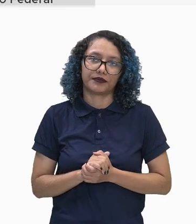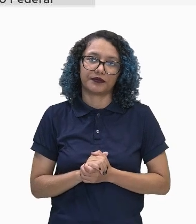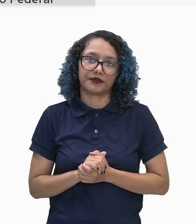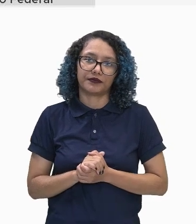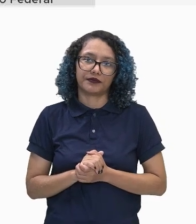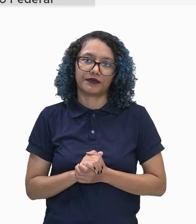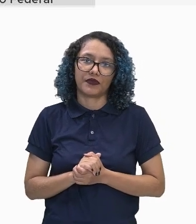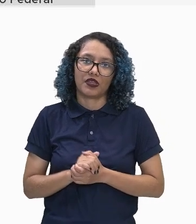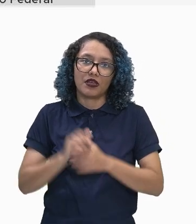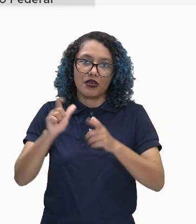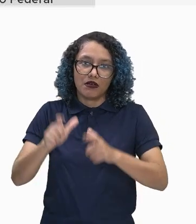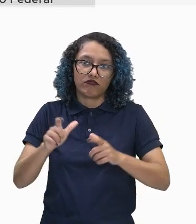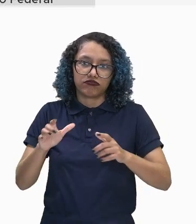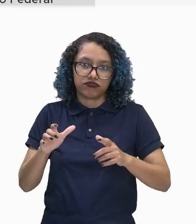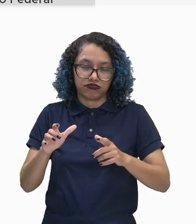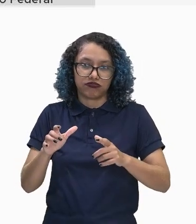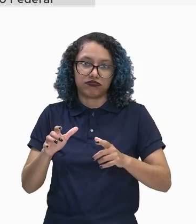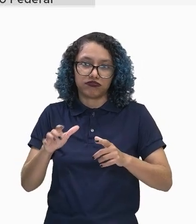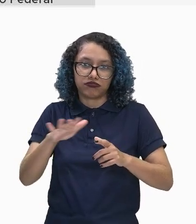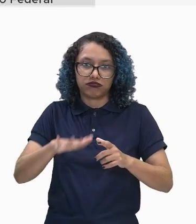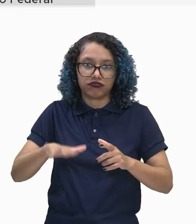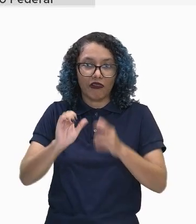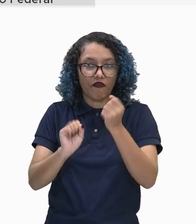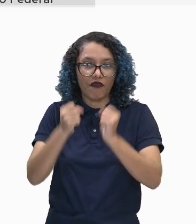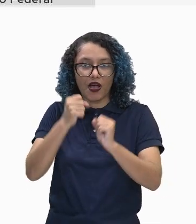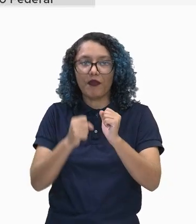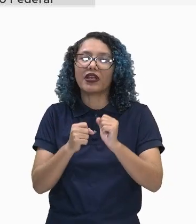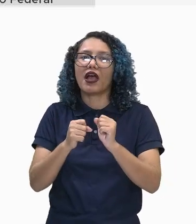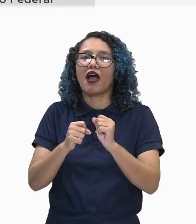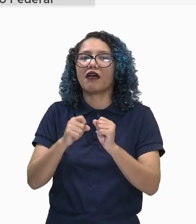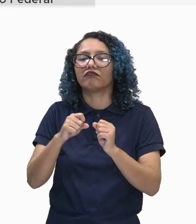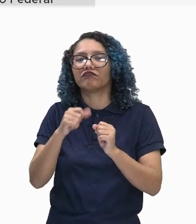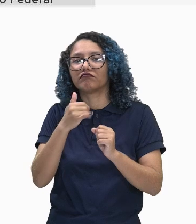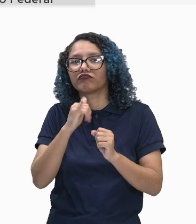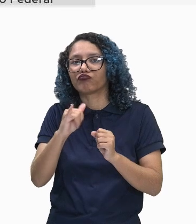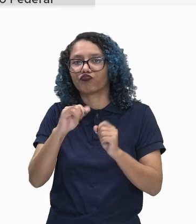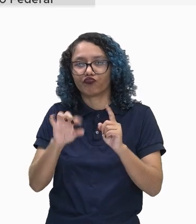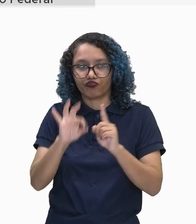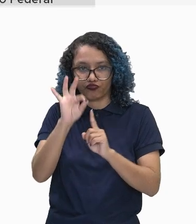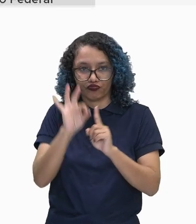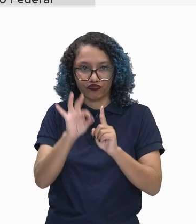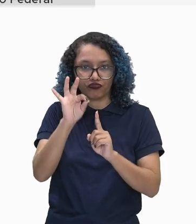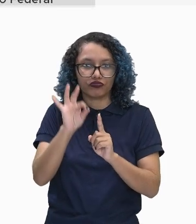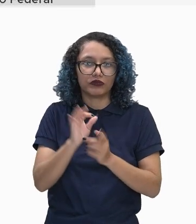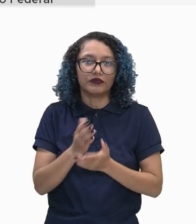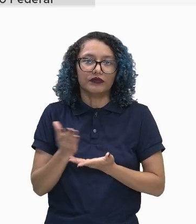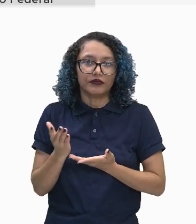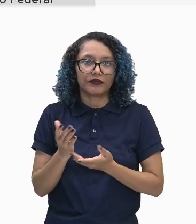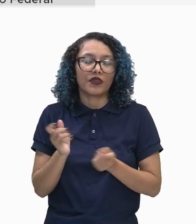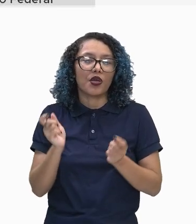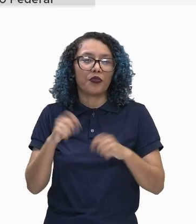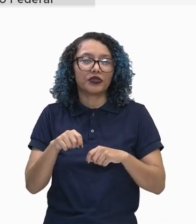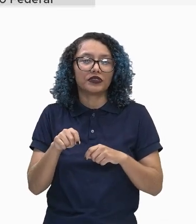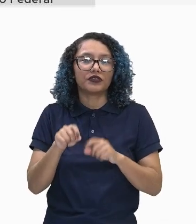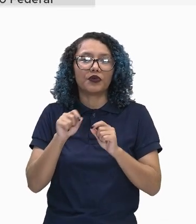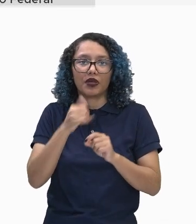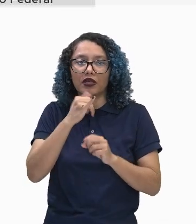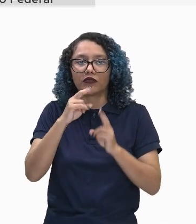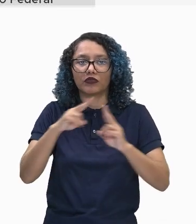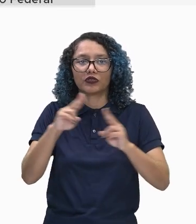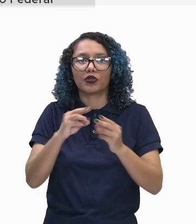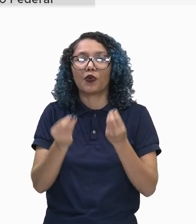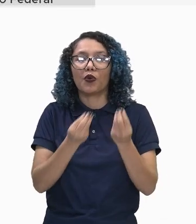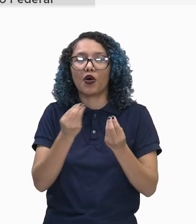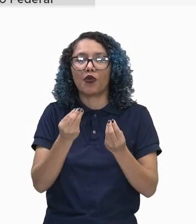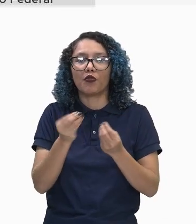usinas termoelétricas são instalações que geram eletricidade a partir da conversão de energia